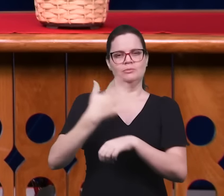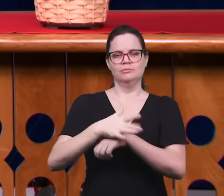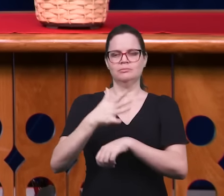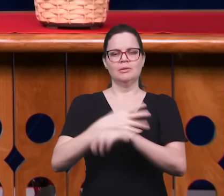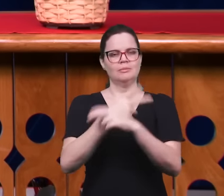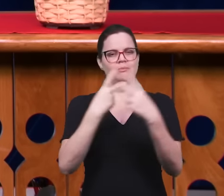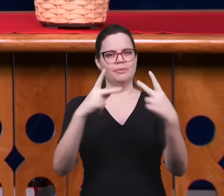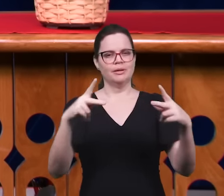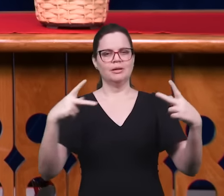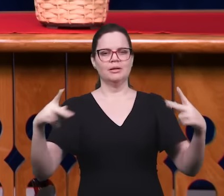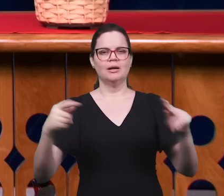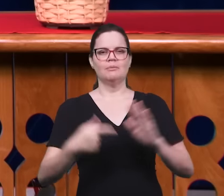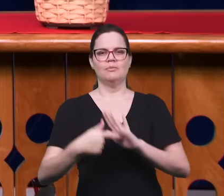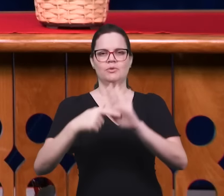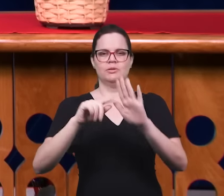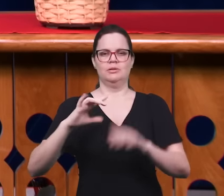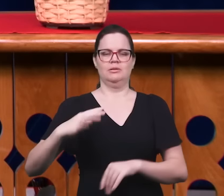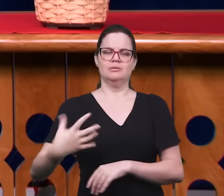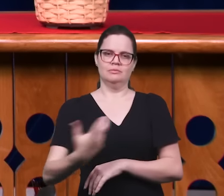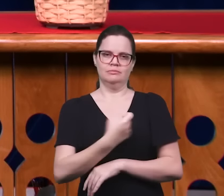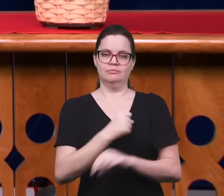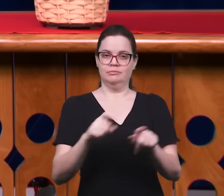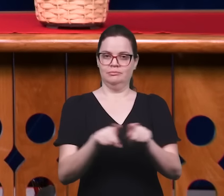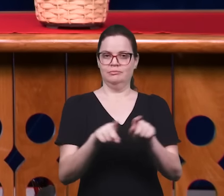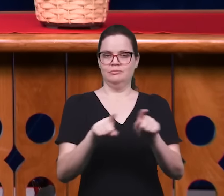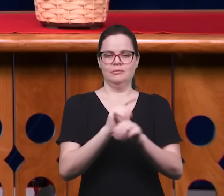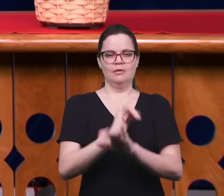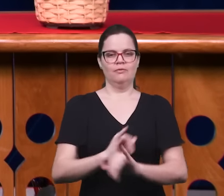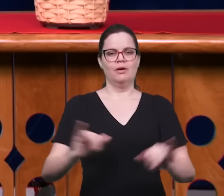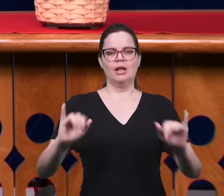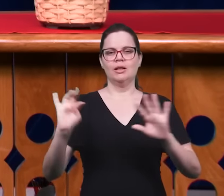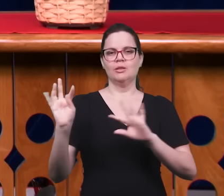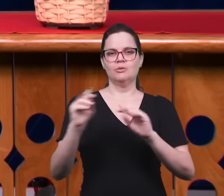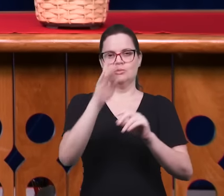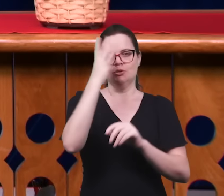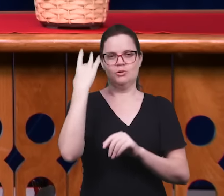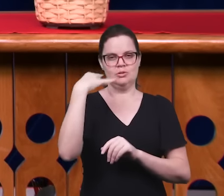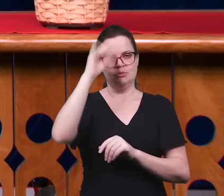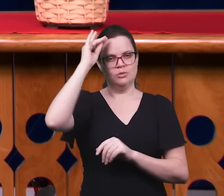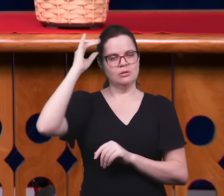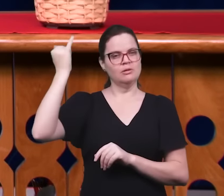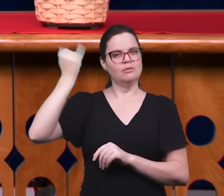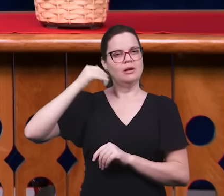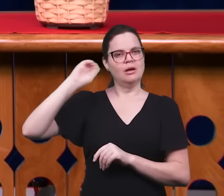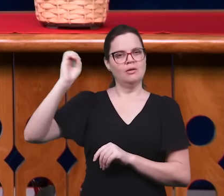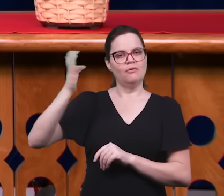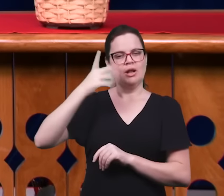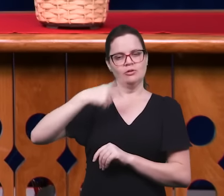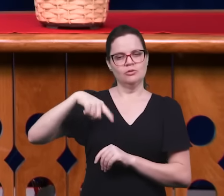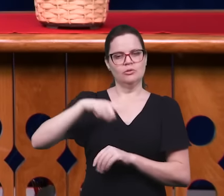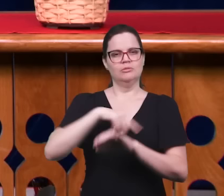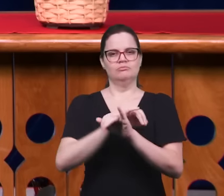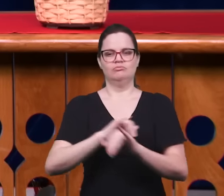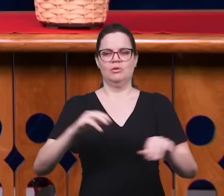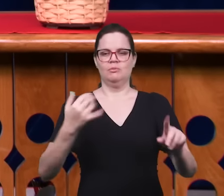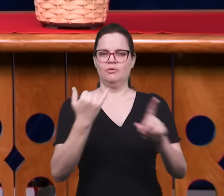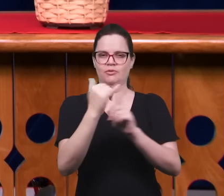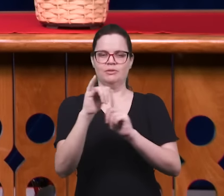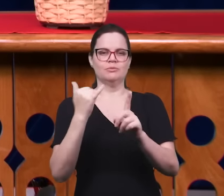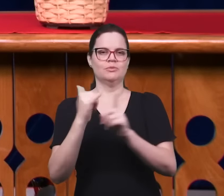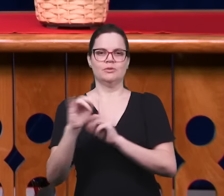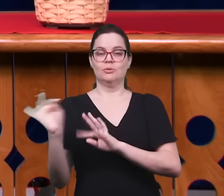novas de salvação e para nós falarmos aquilo que o Espírito Santo tem nos revelado e que nós precisamos